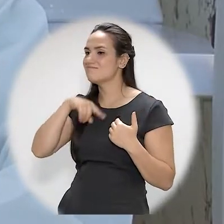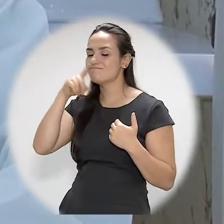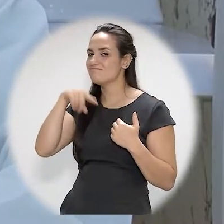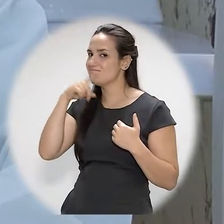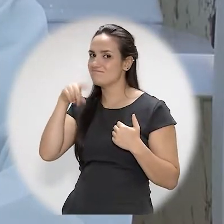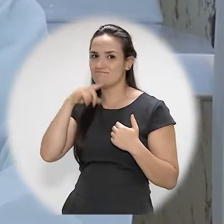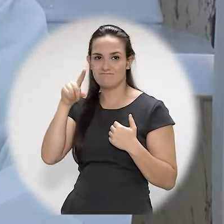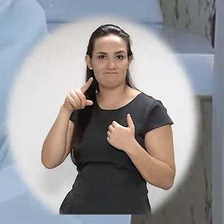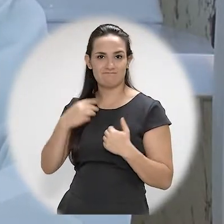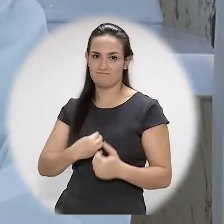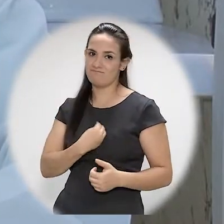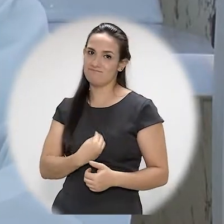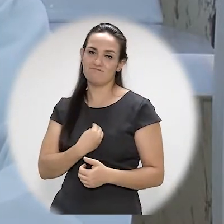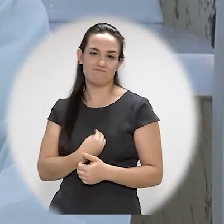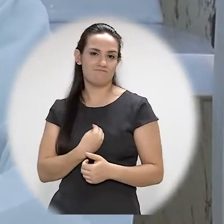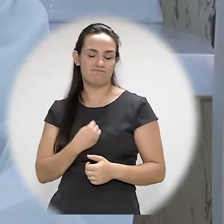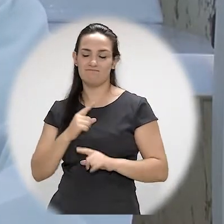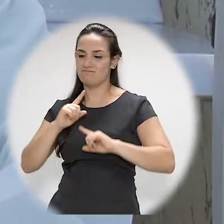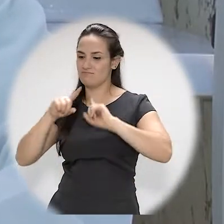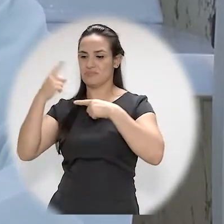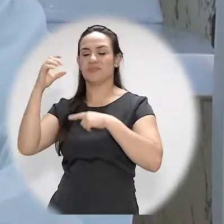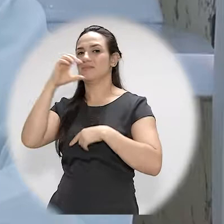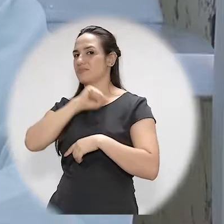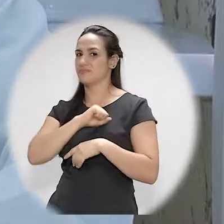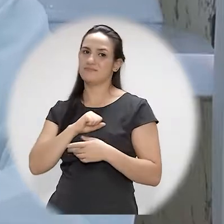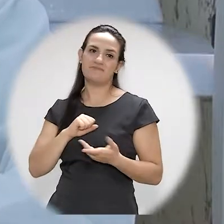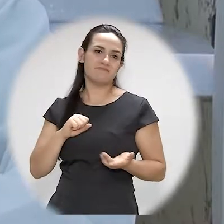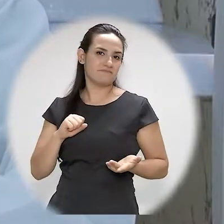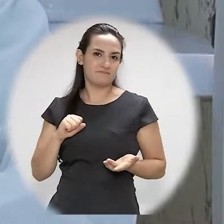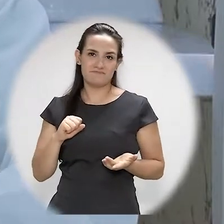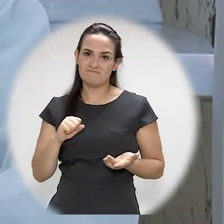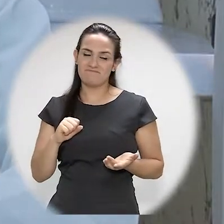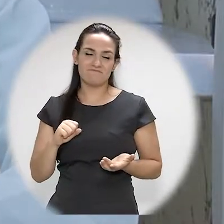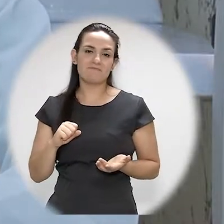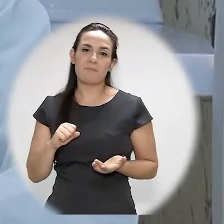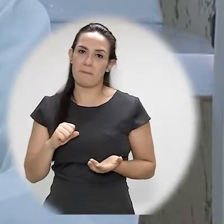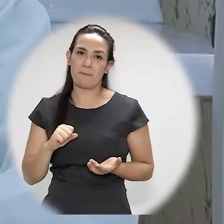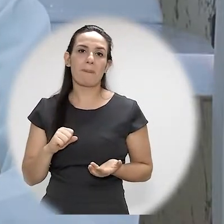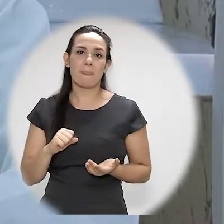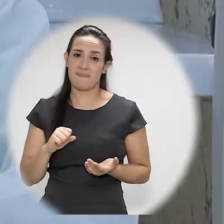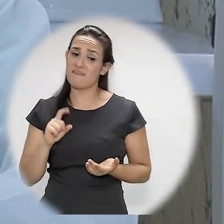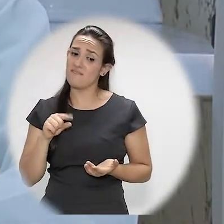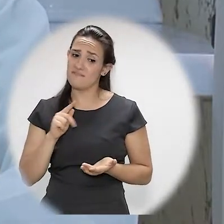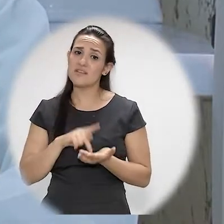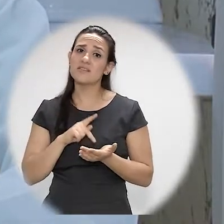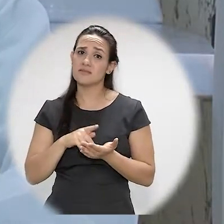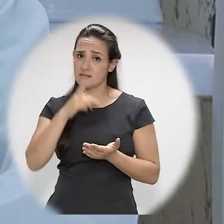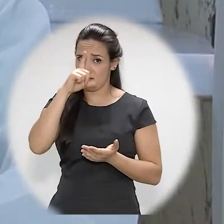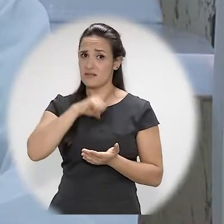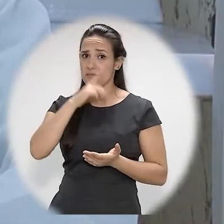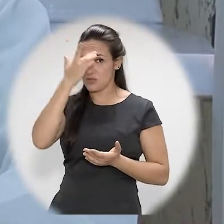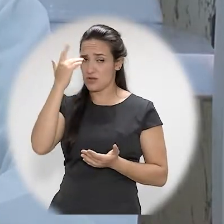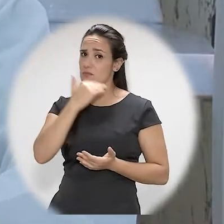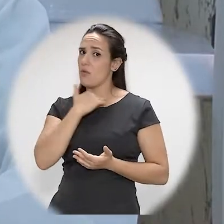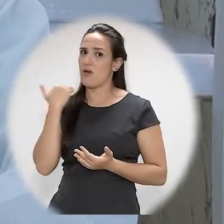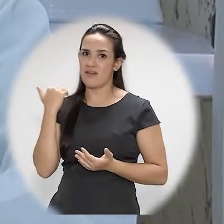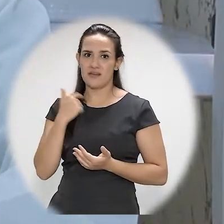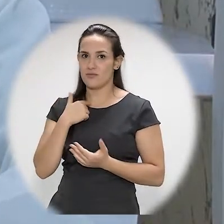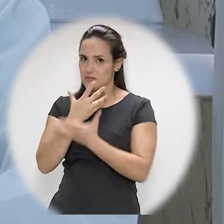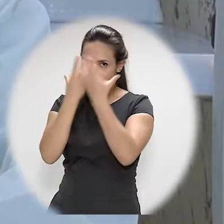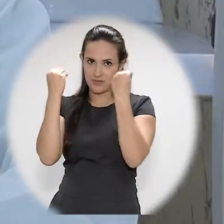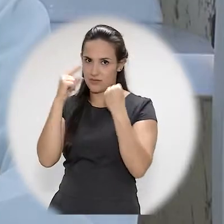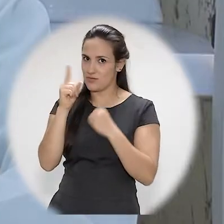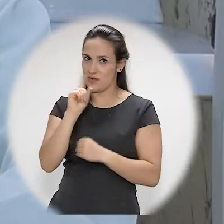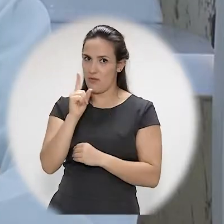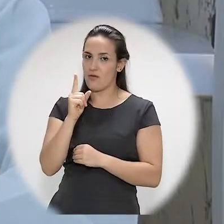quadro bem avançado e infelizmente tiveram uma evolução desfavorável. Isso realmente marca, a gente não